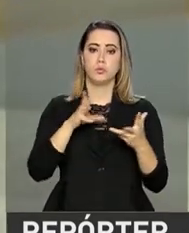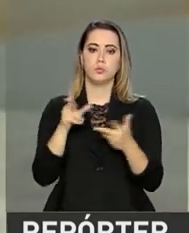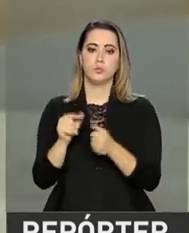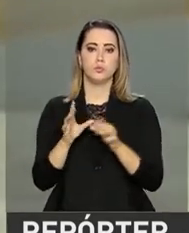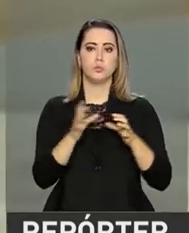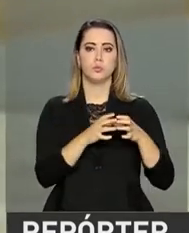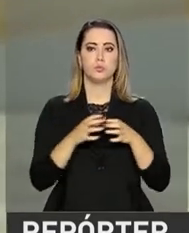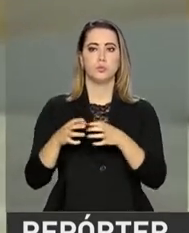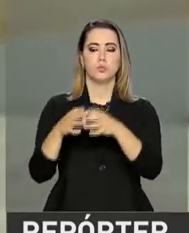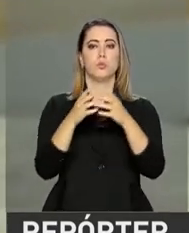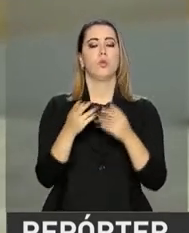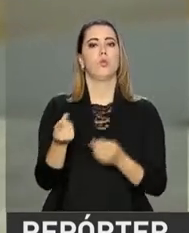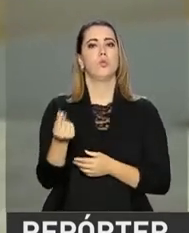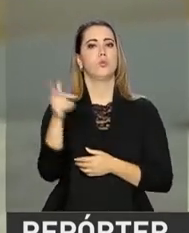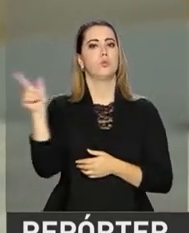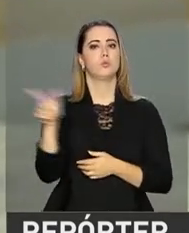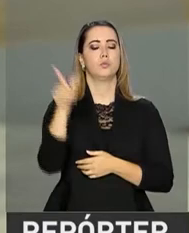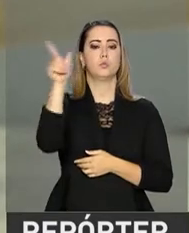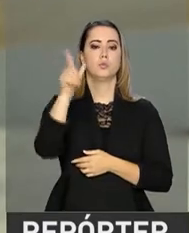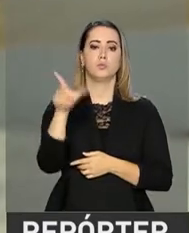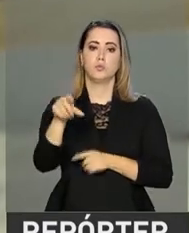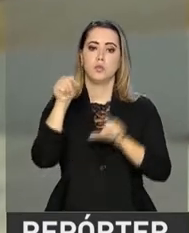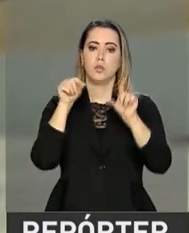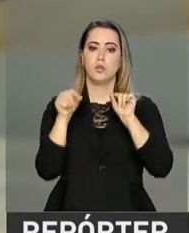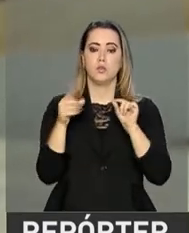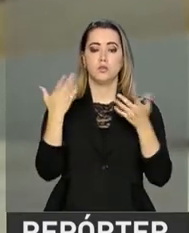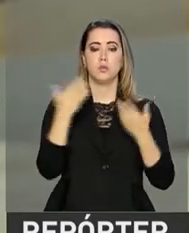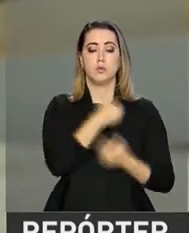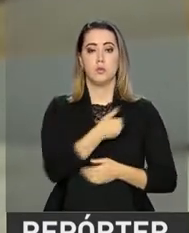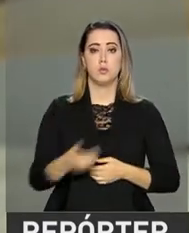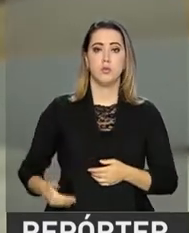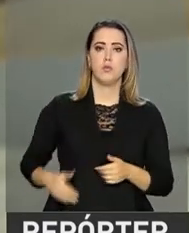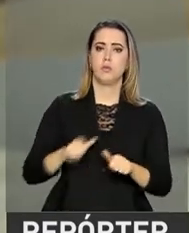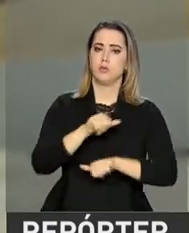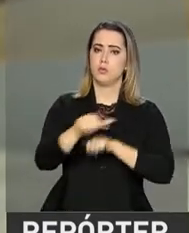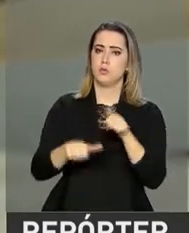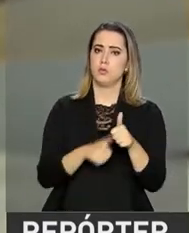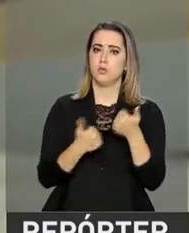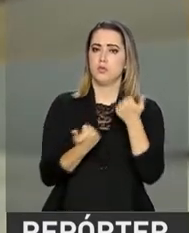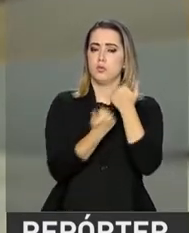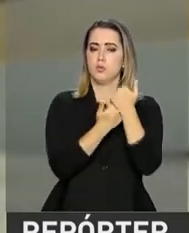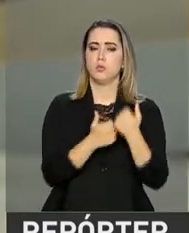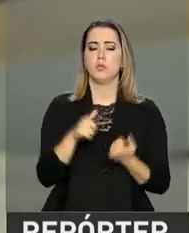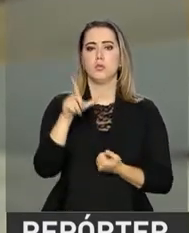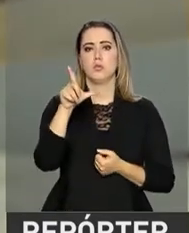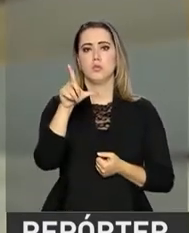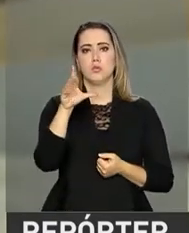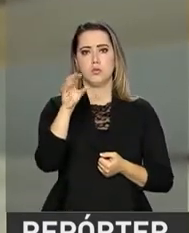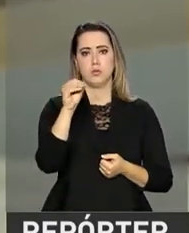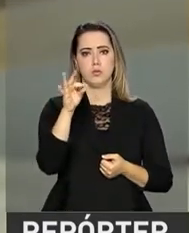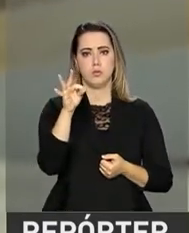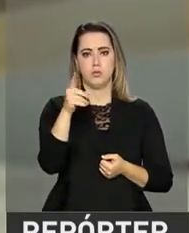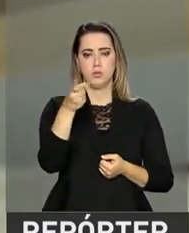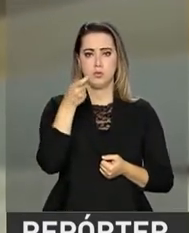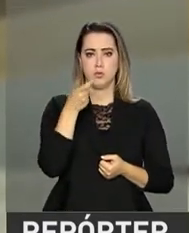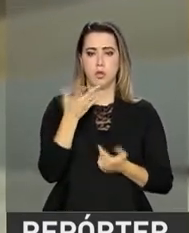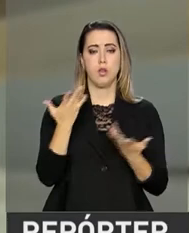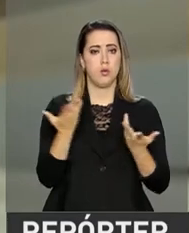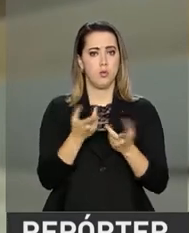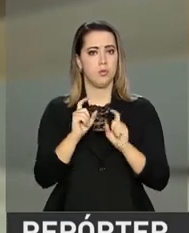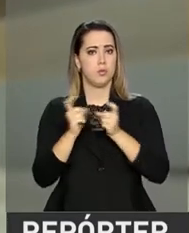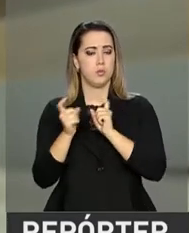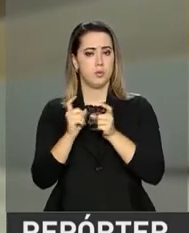setor lucrativo a decisão do governo de transferir a loteca para a iniciativa privada ocorreu em agosto